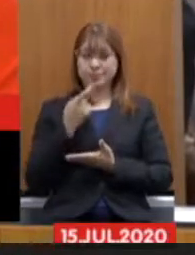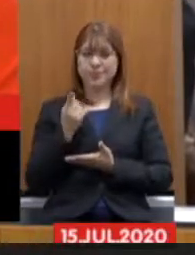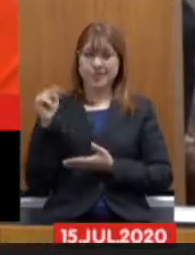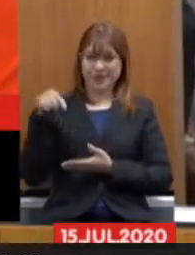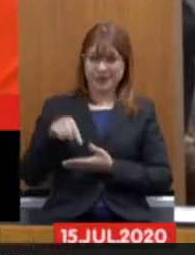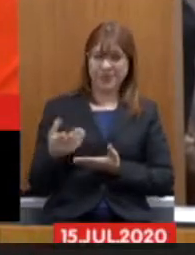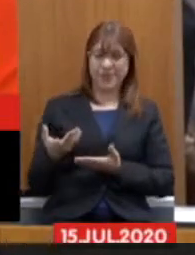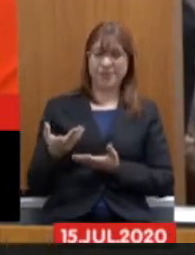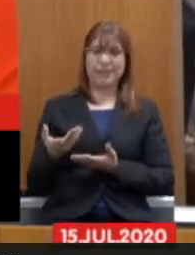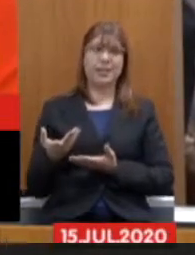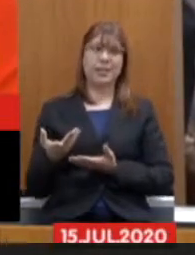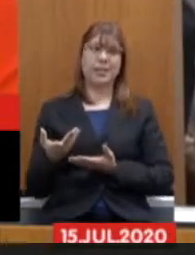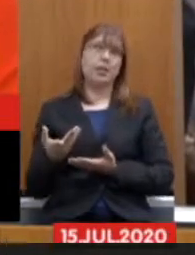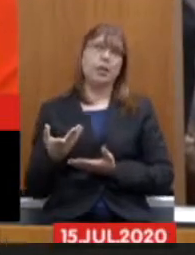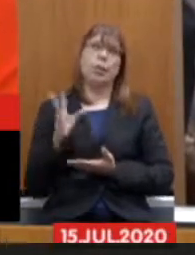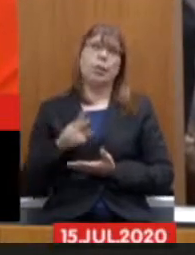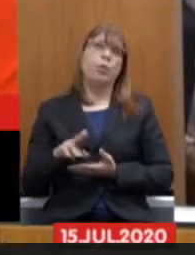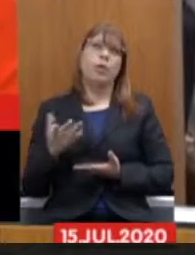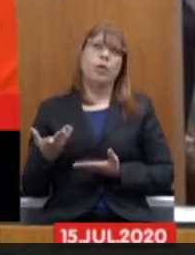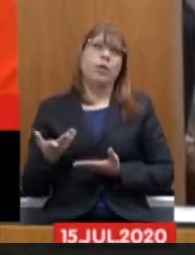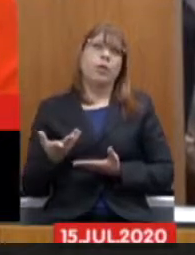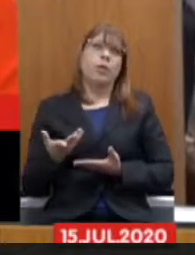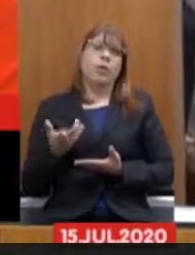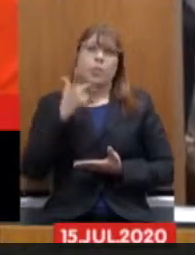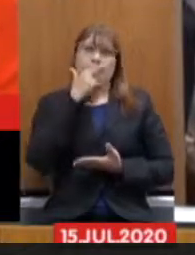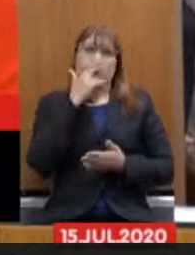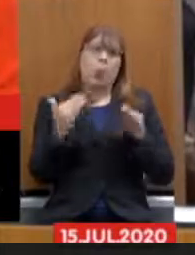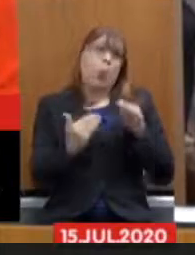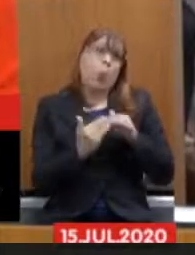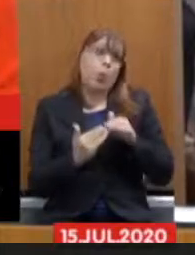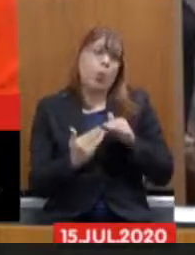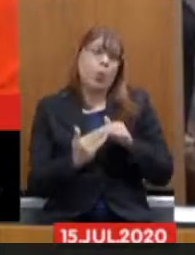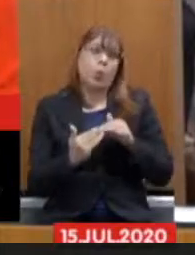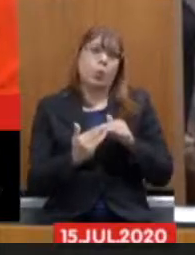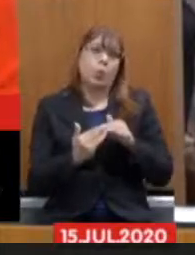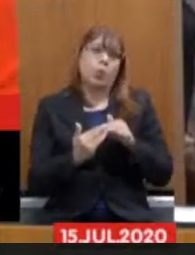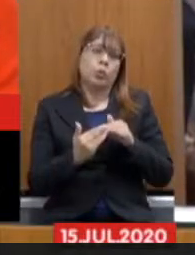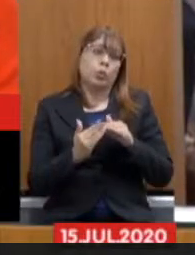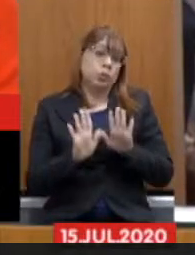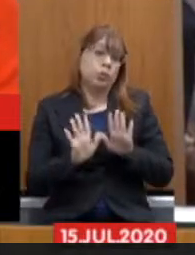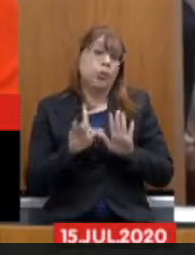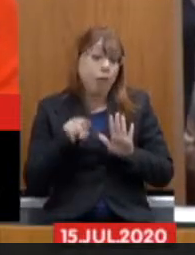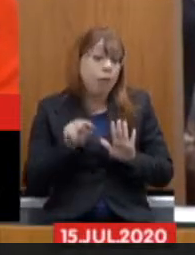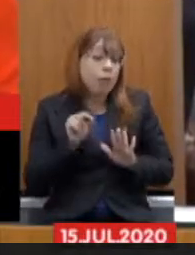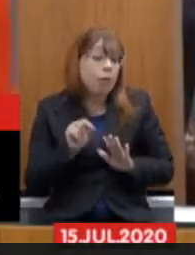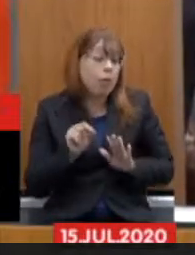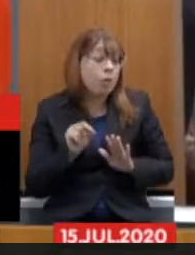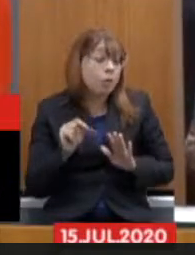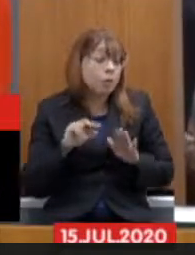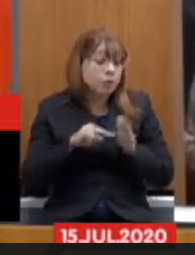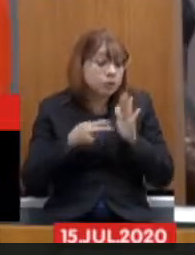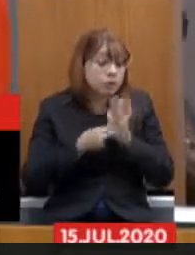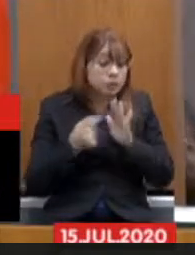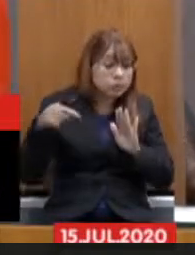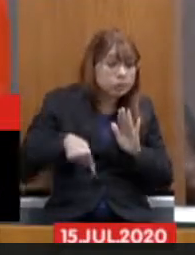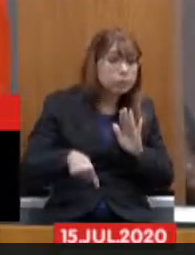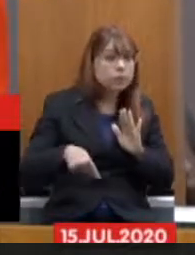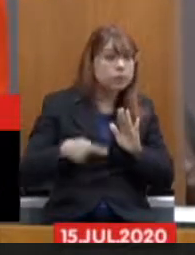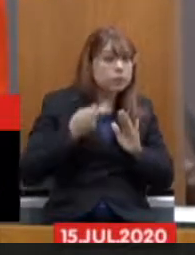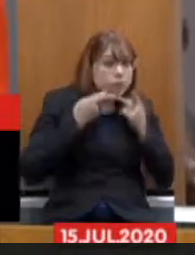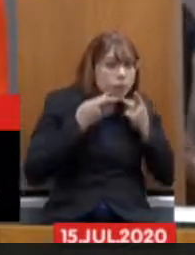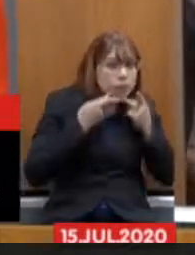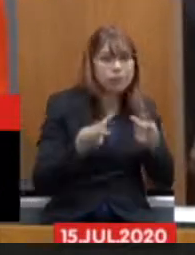aqui não é de maneira nenhuma pactuar com qualquer outra coisa mas a trazer a fala